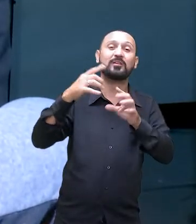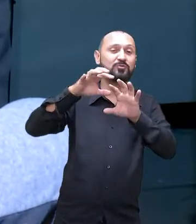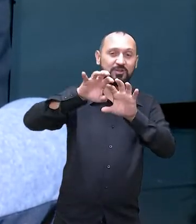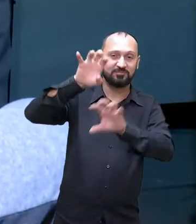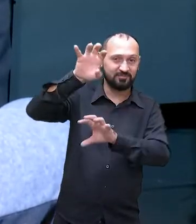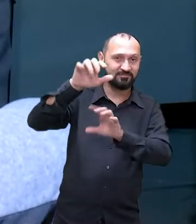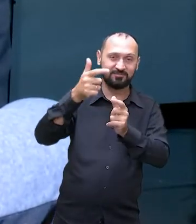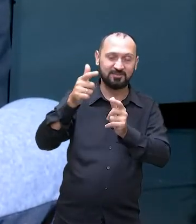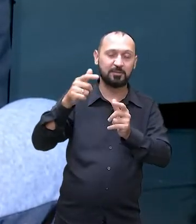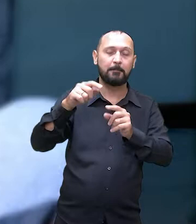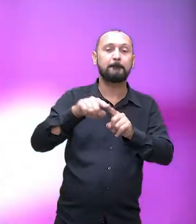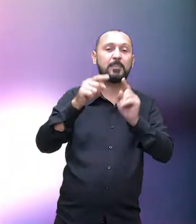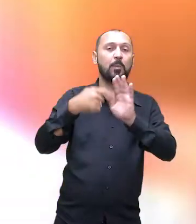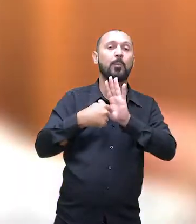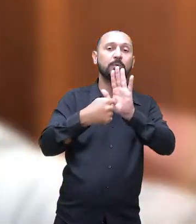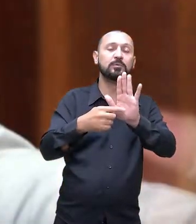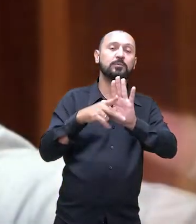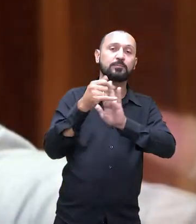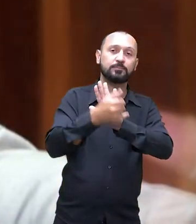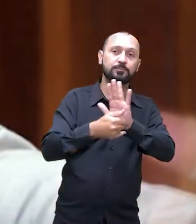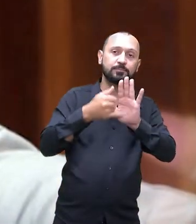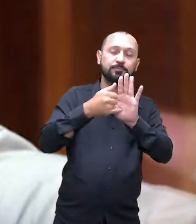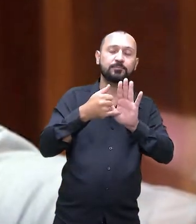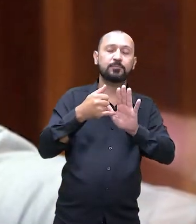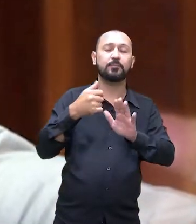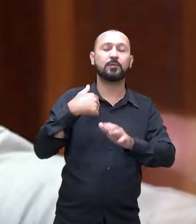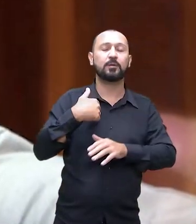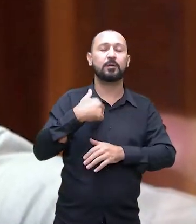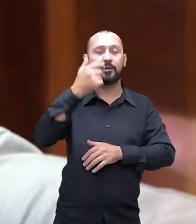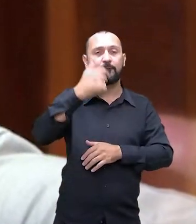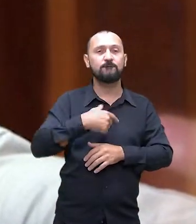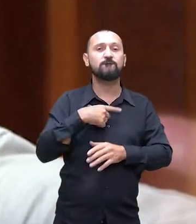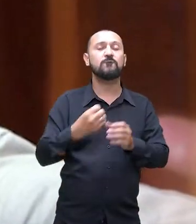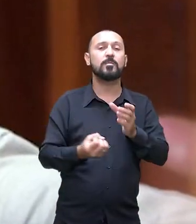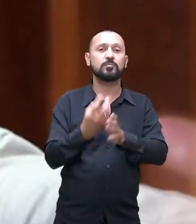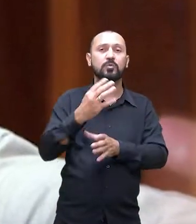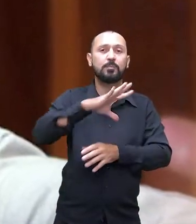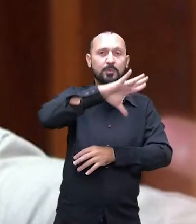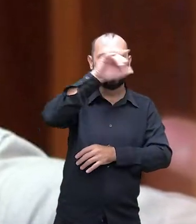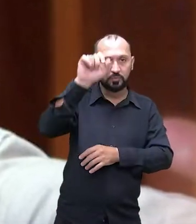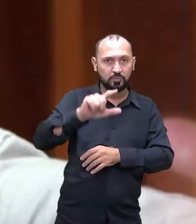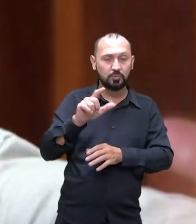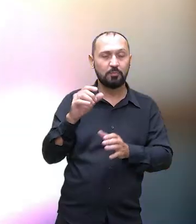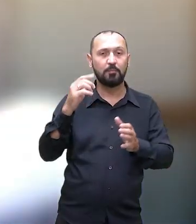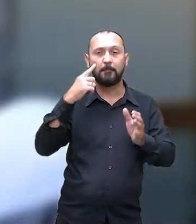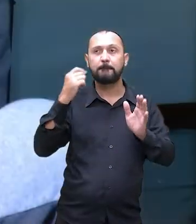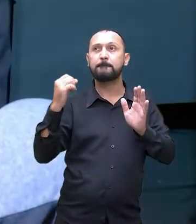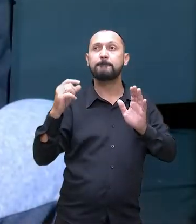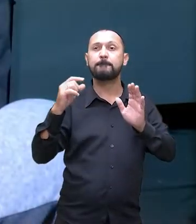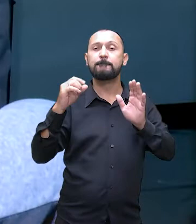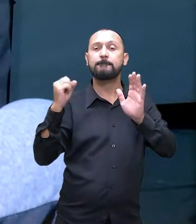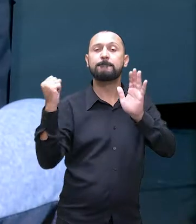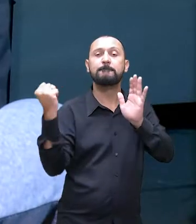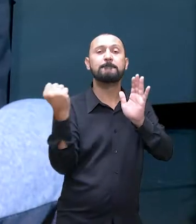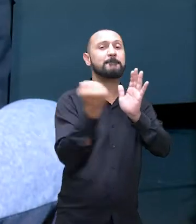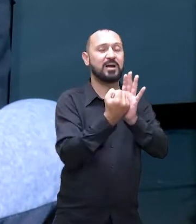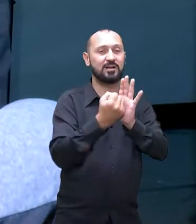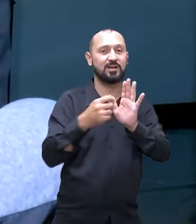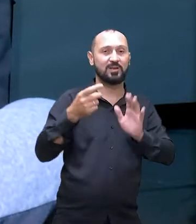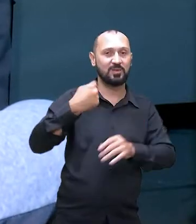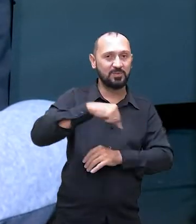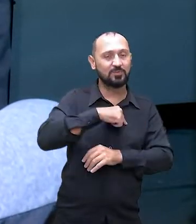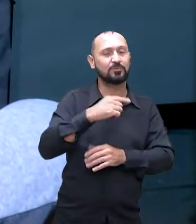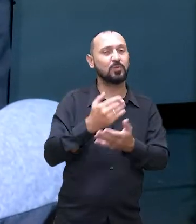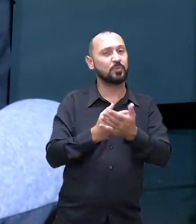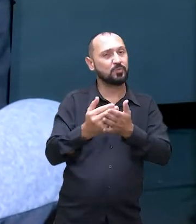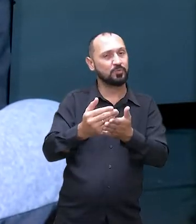procurou colocar, que é um projeto do Cândido Alberto da Fonseca, vamos colocar Mato Grosso do Sul no mapa, e acho que essa ideia está com a Ginga